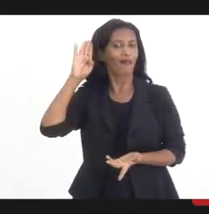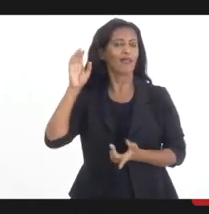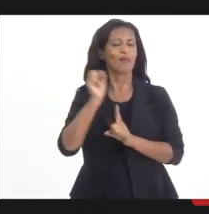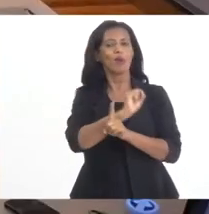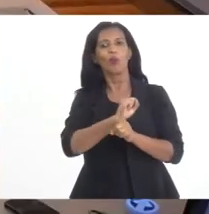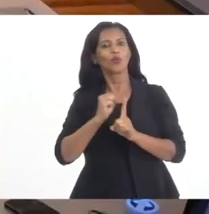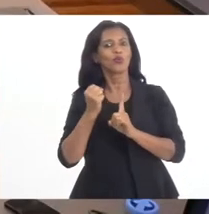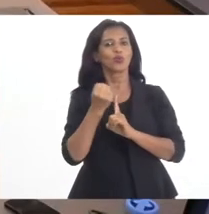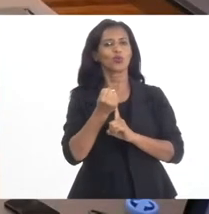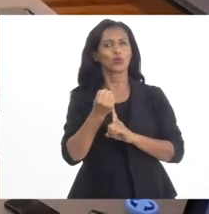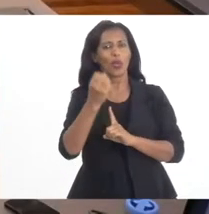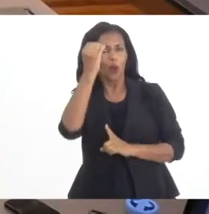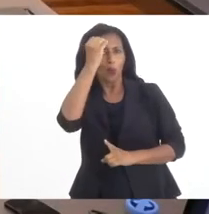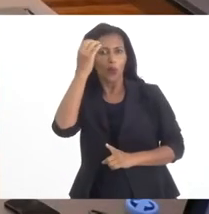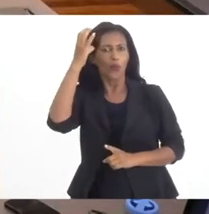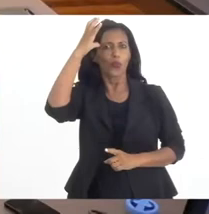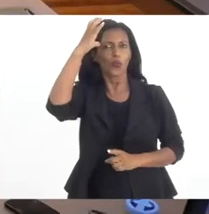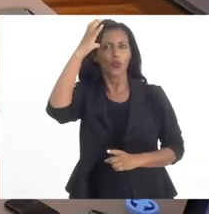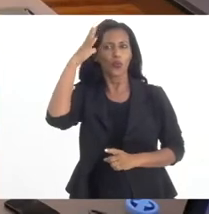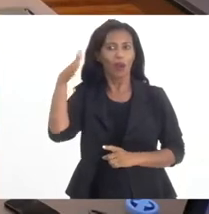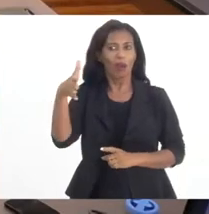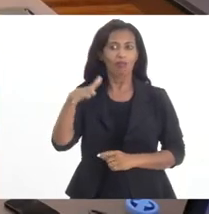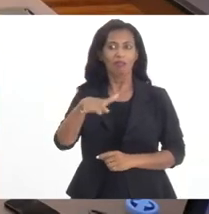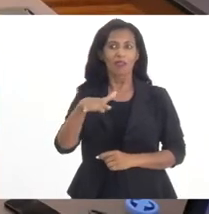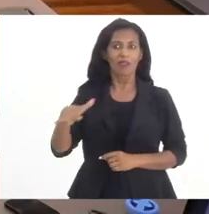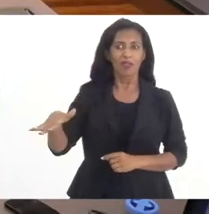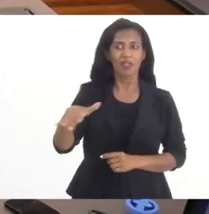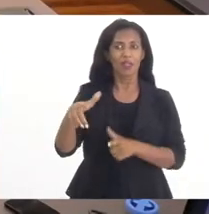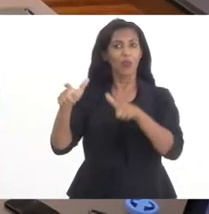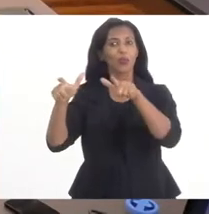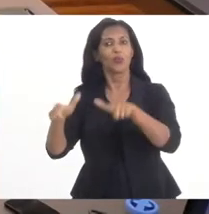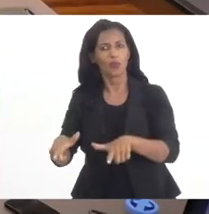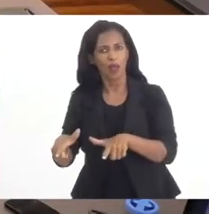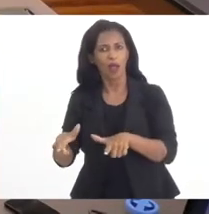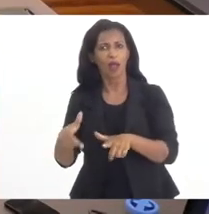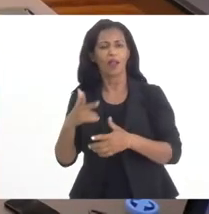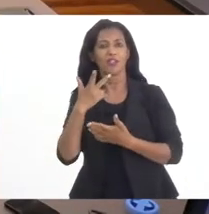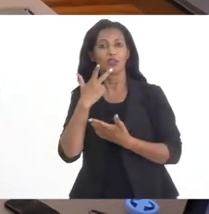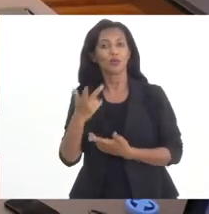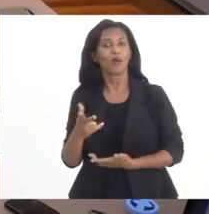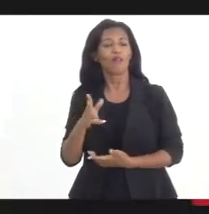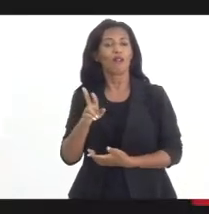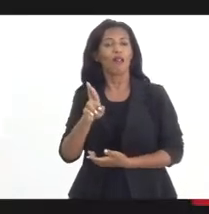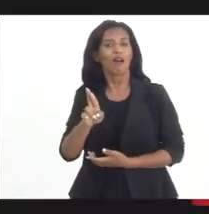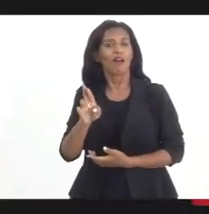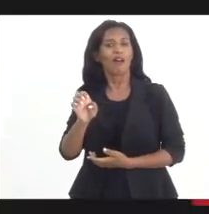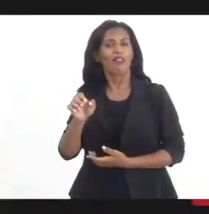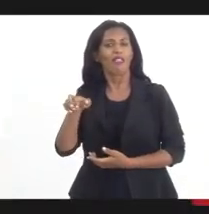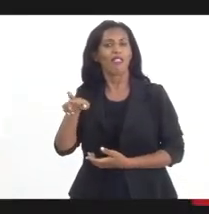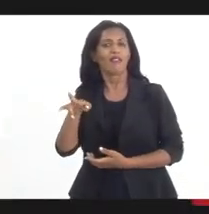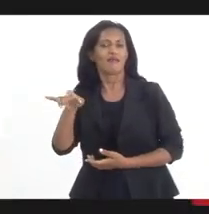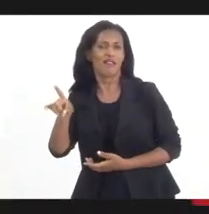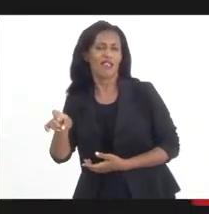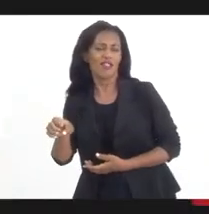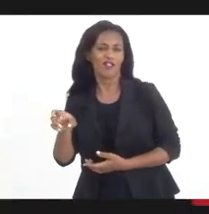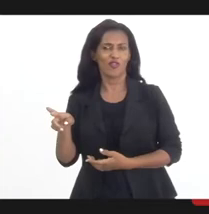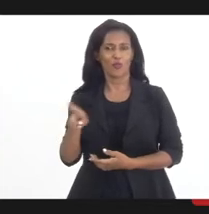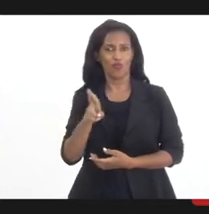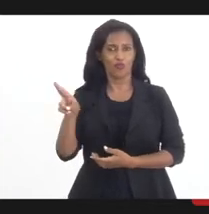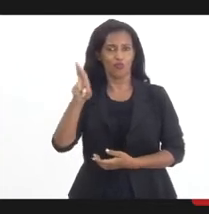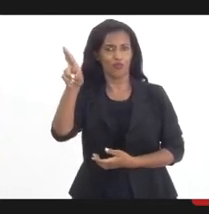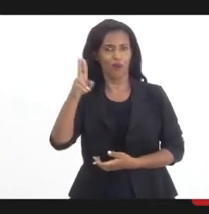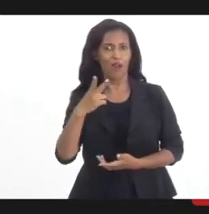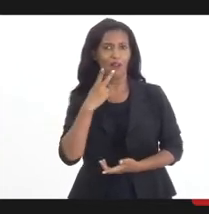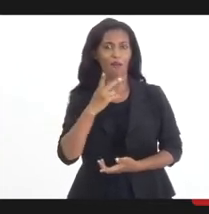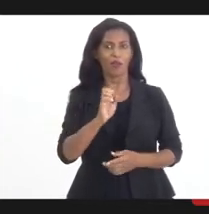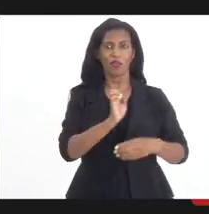social e cultural naquela localidade. A gente pode falar de Resende, a gente pode falar da FEBEF, a gente pode falar